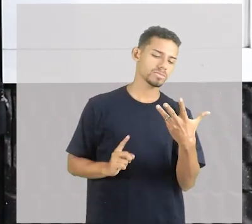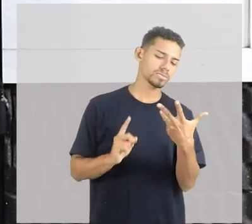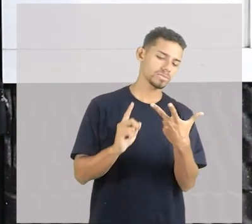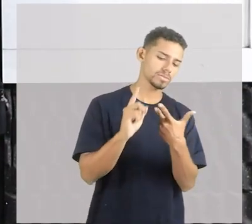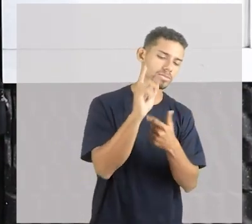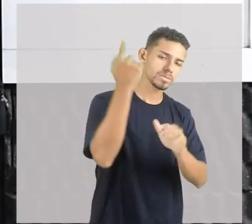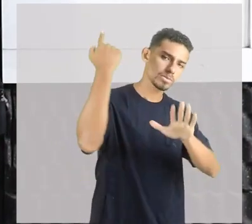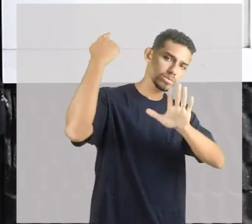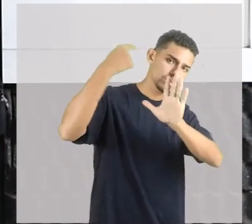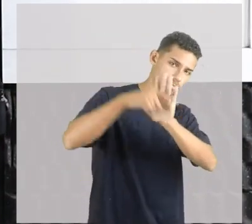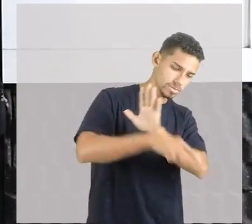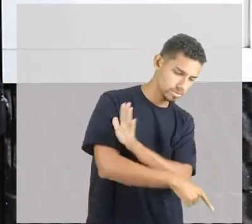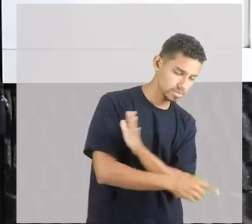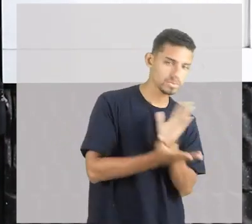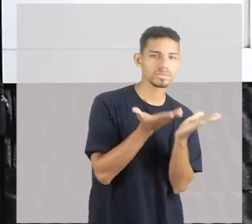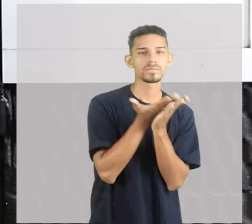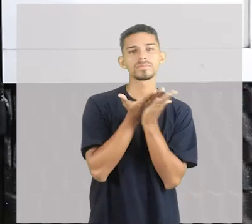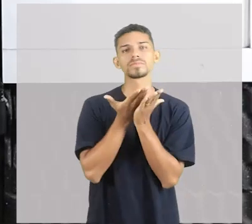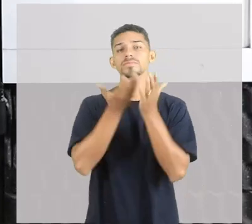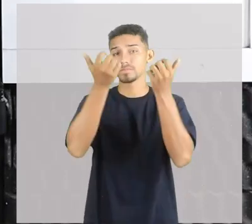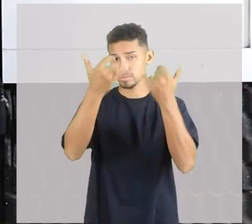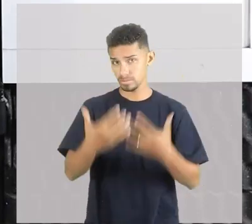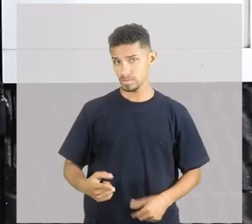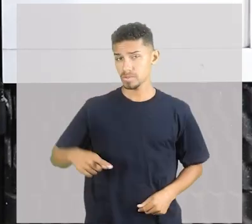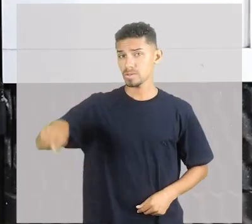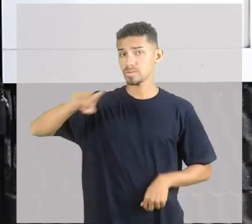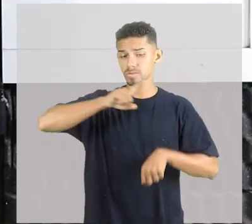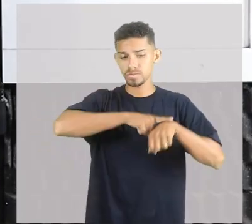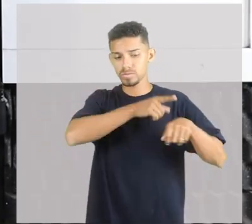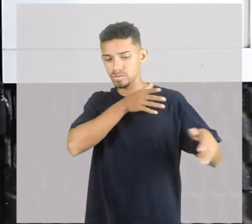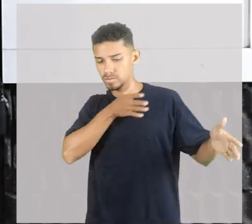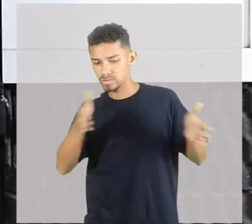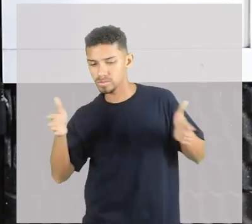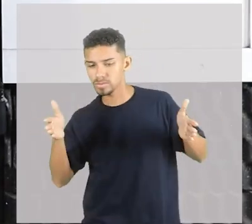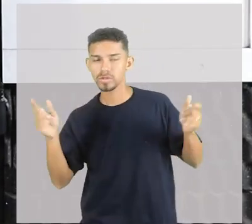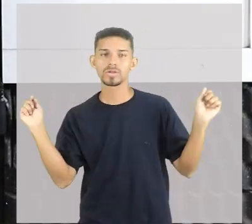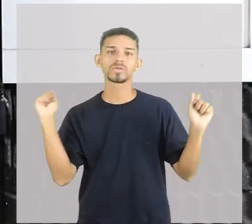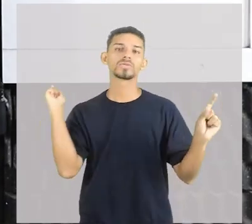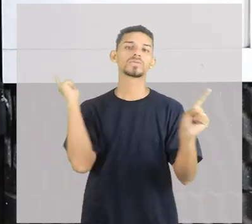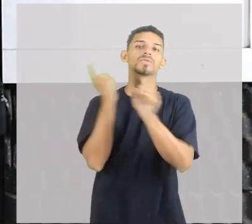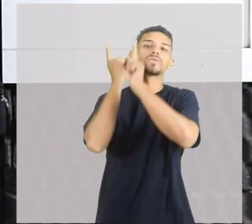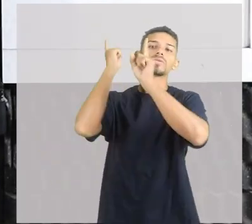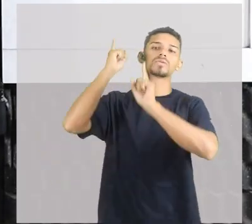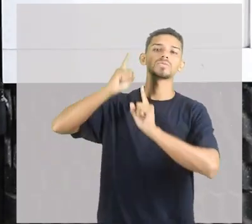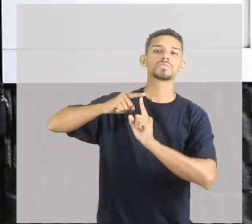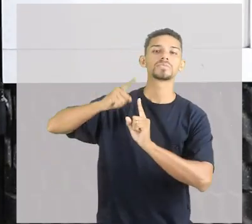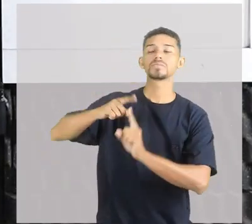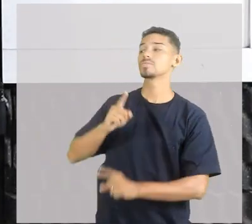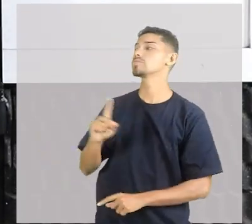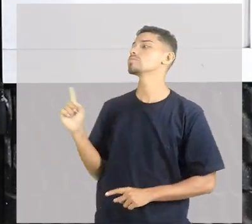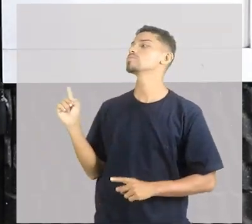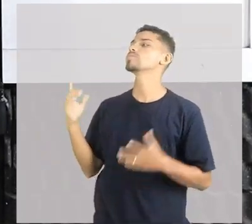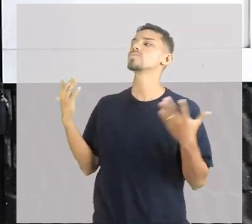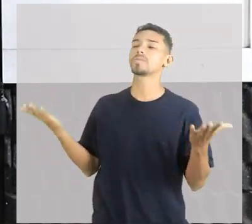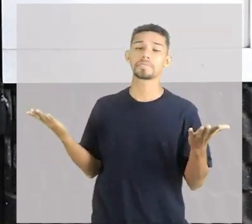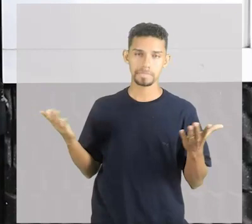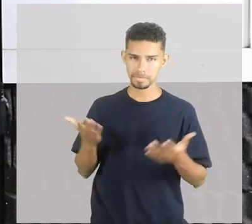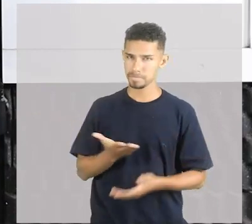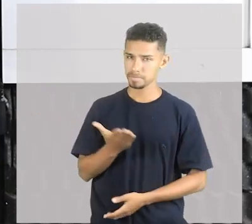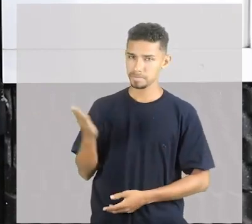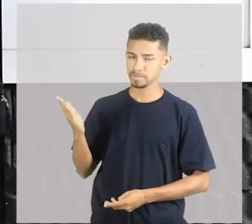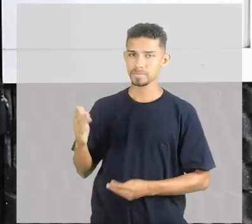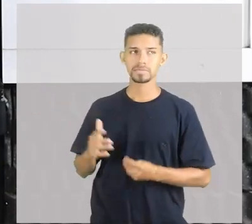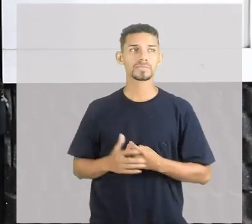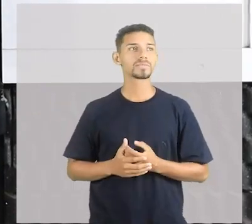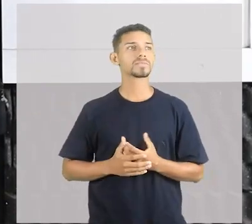se aprofundar em cada função dessa. Nesse momento, nessa aula de hoje, eu quero apenas que você identifique a função, tá certo? Vamos para mais funções.